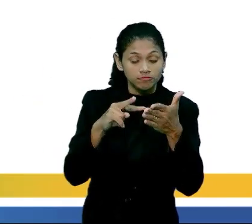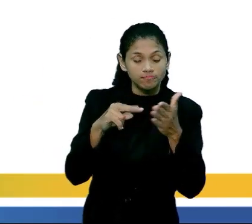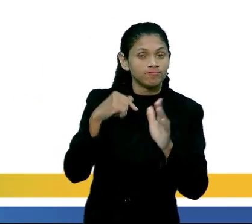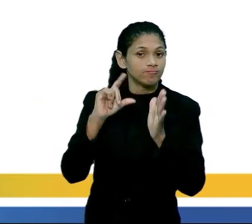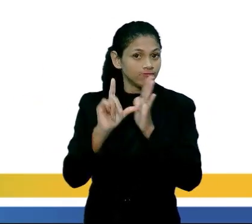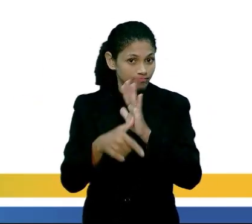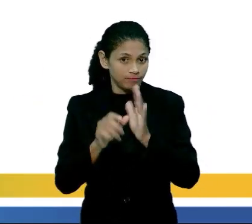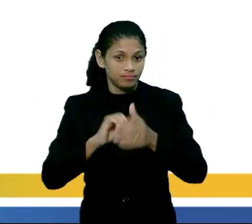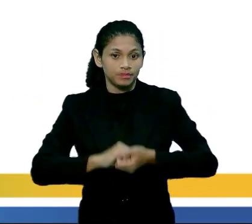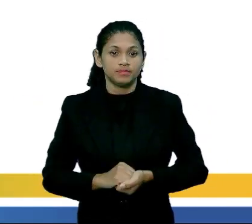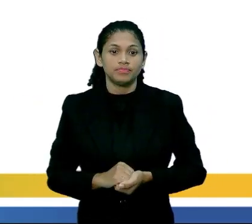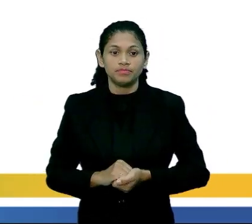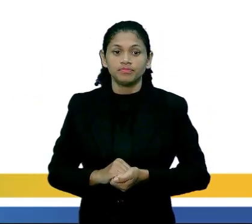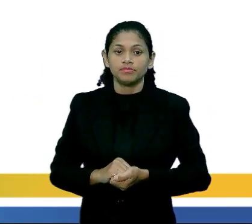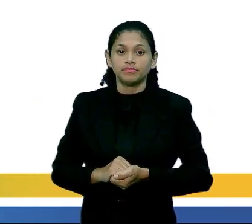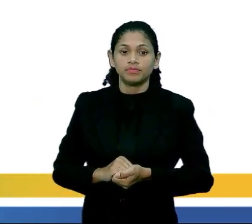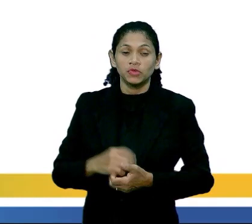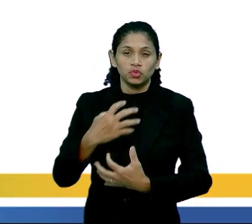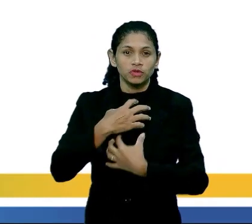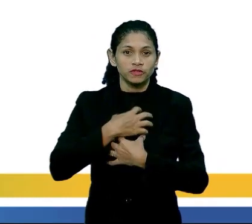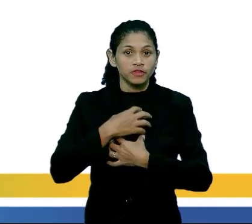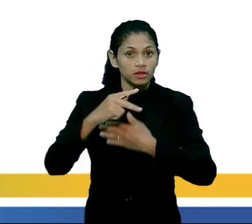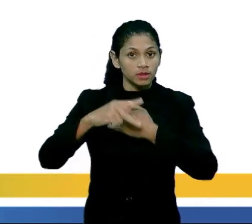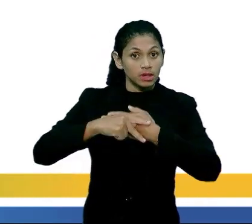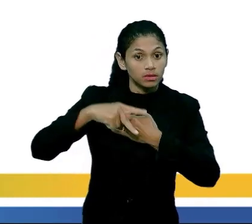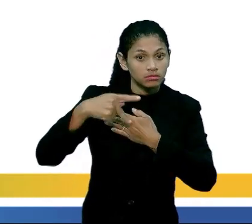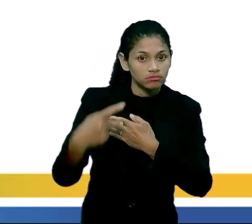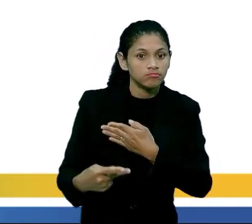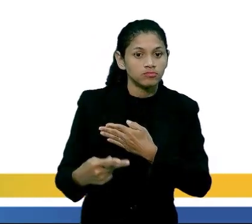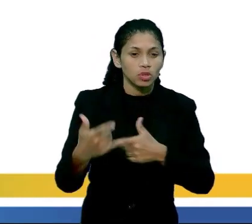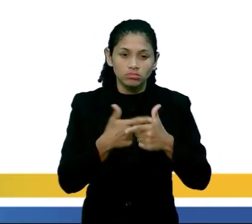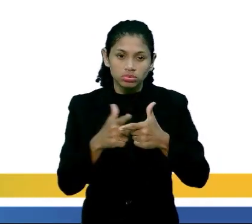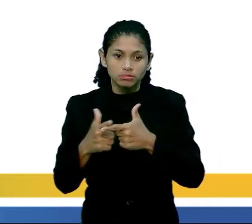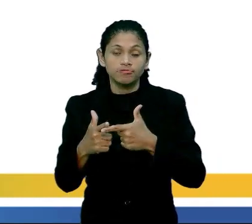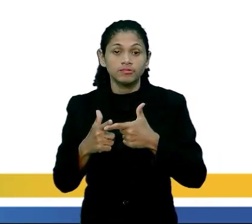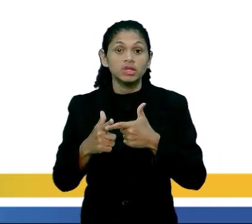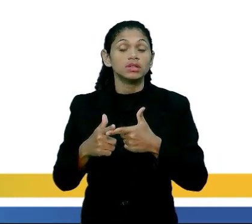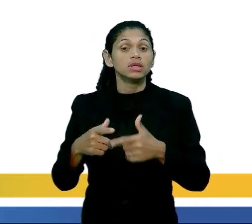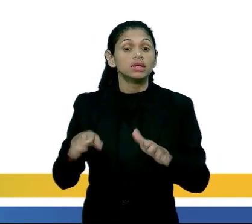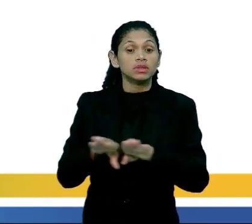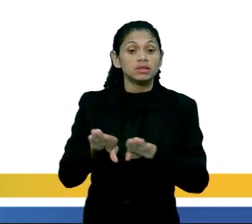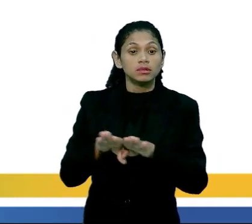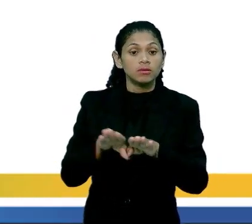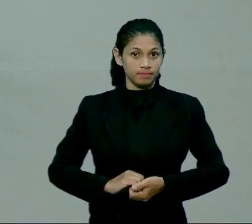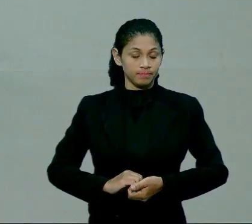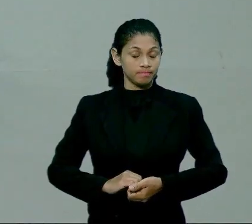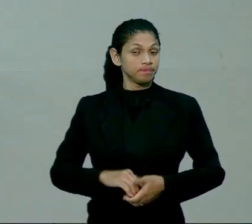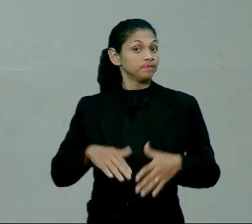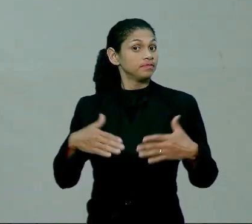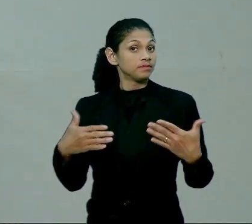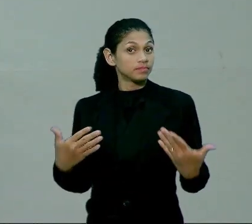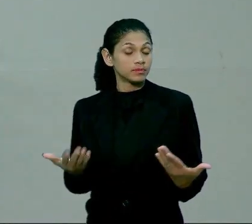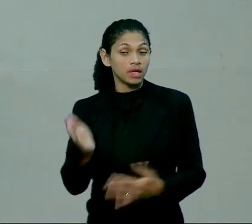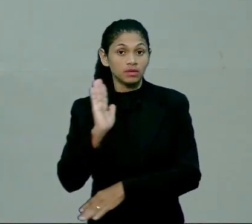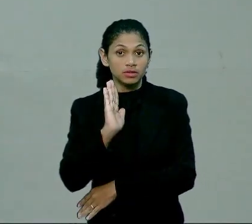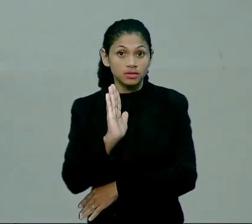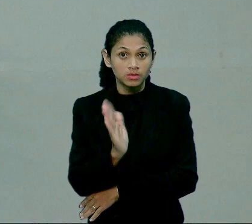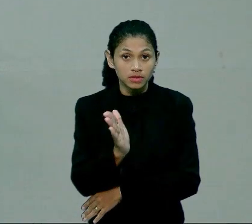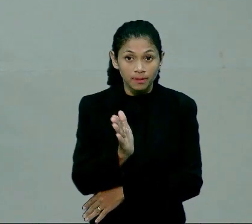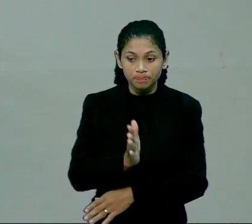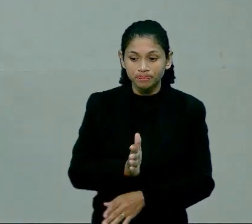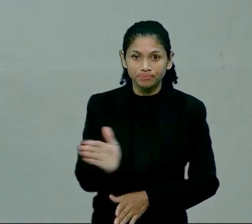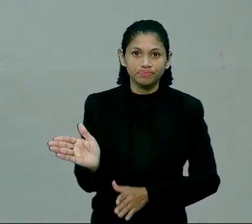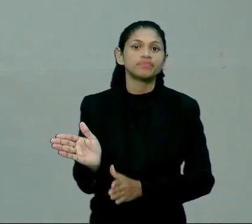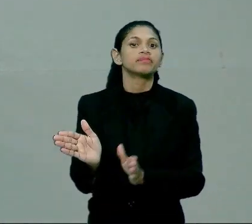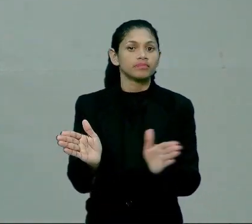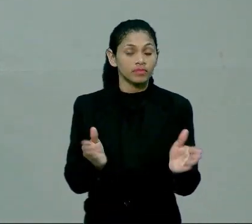vai abordar, e a aplicação, que é como isso vai ser executado em exercícios. Beleza? Então, aí a gente já fez esse